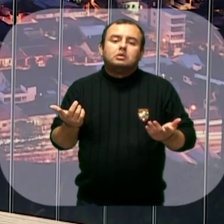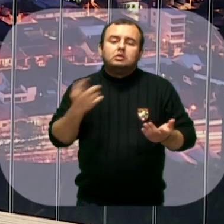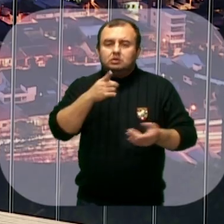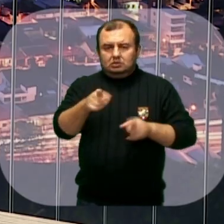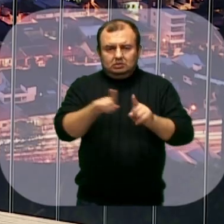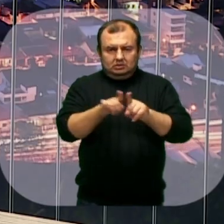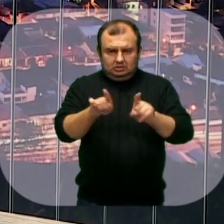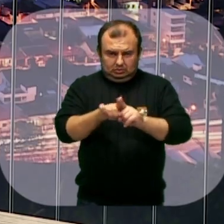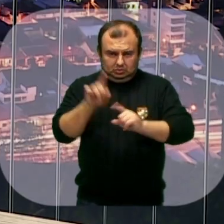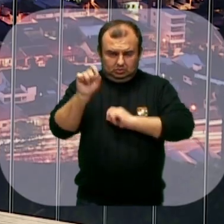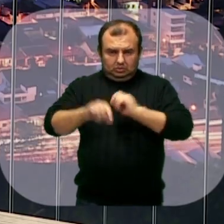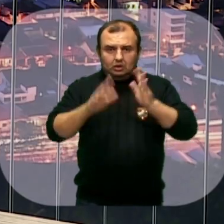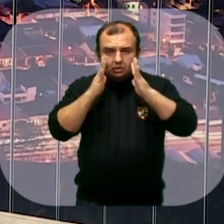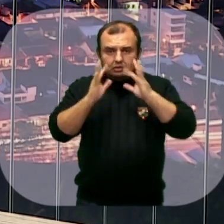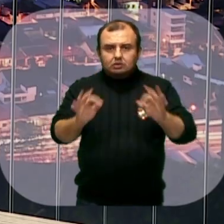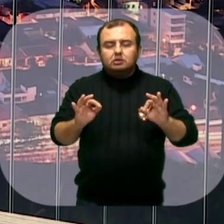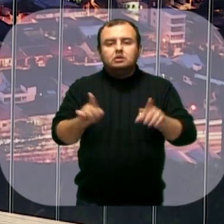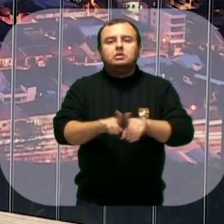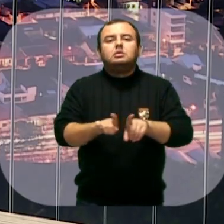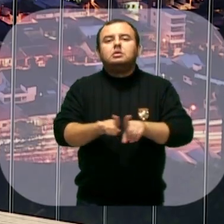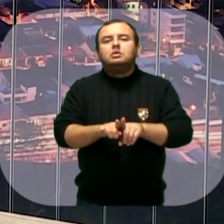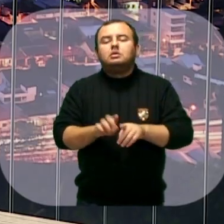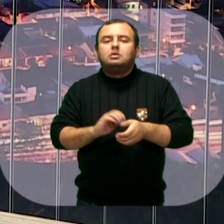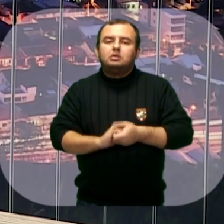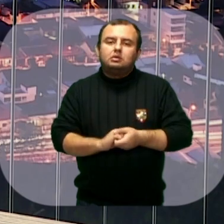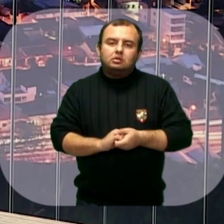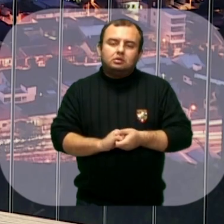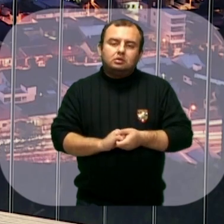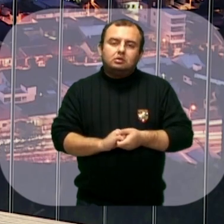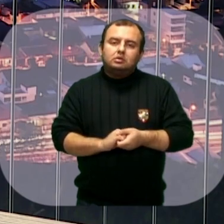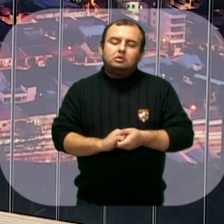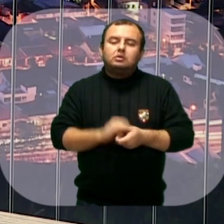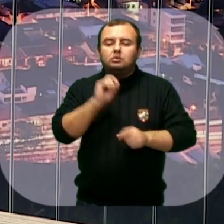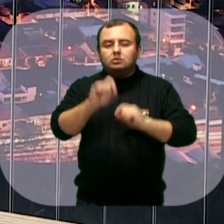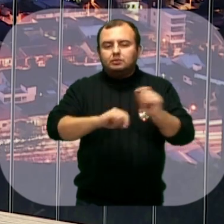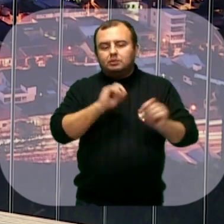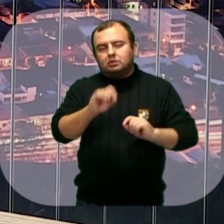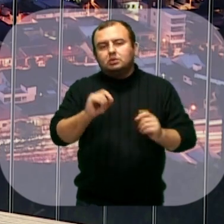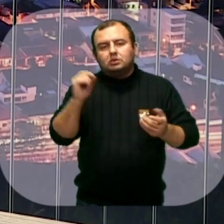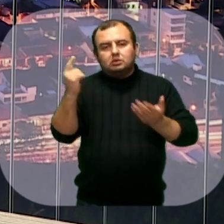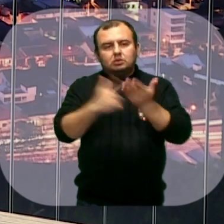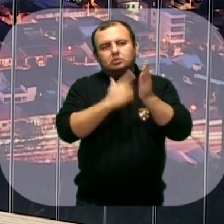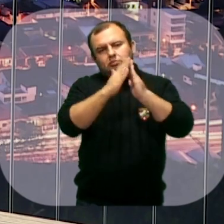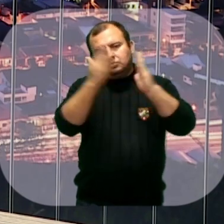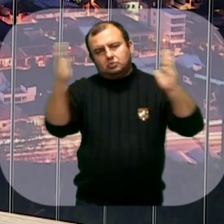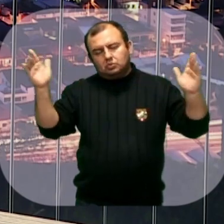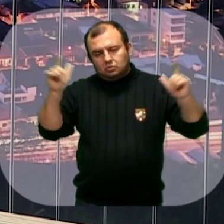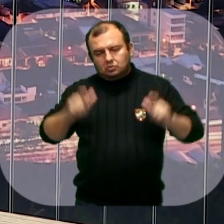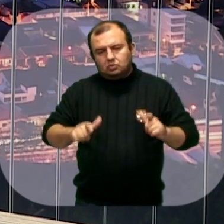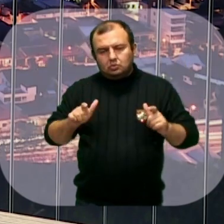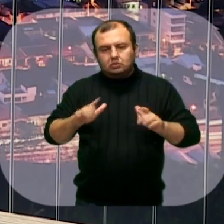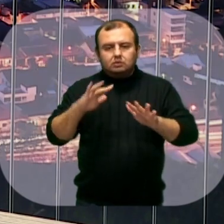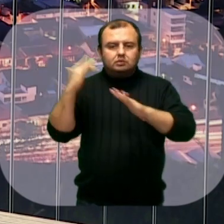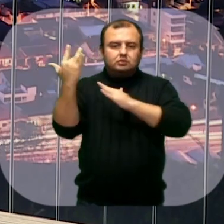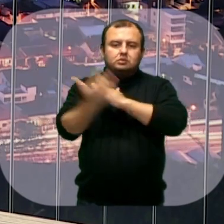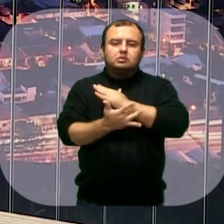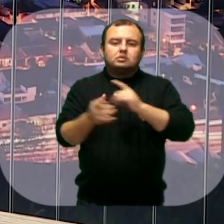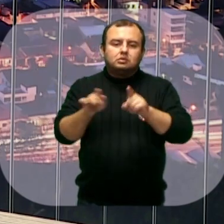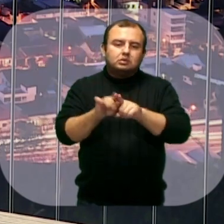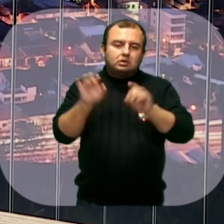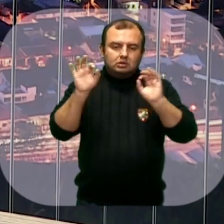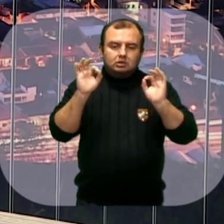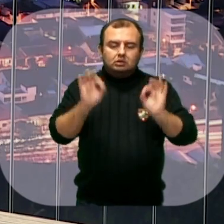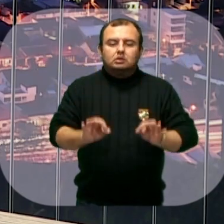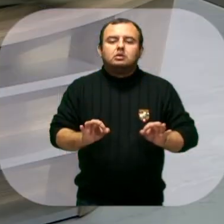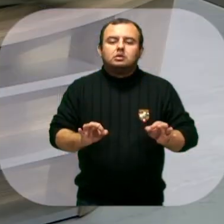vocês também estão atentos para isso? Por exemplo, de colocar a biblioteca num espaço de rede social,